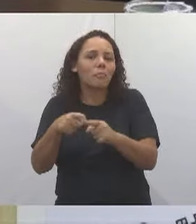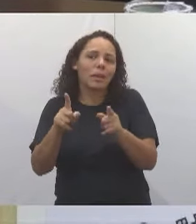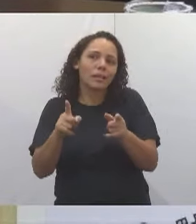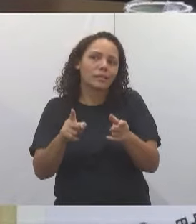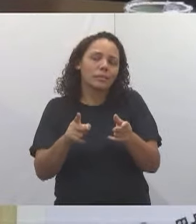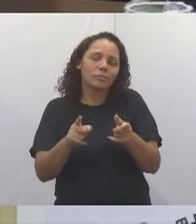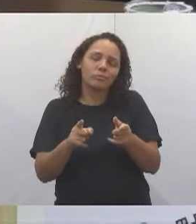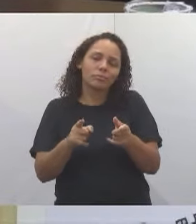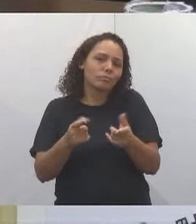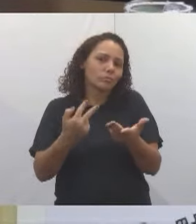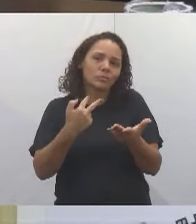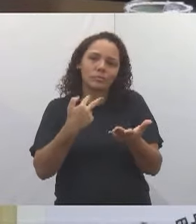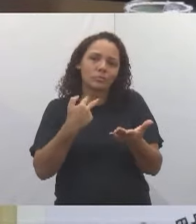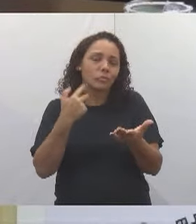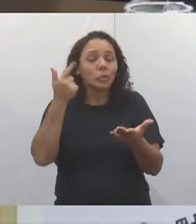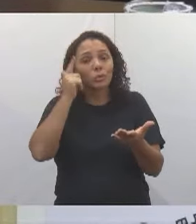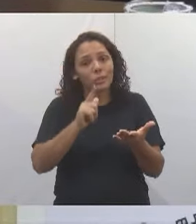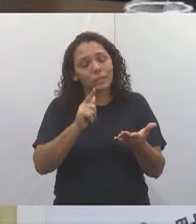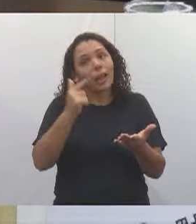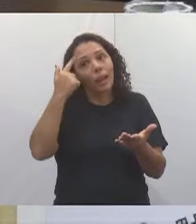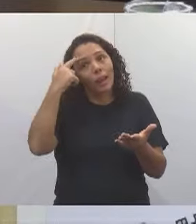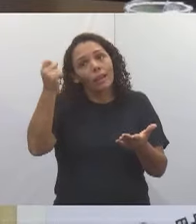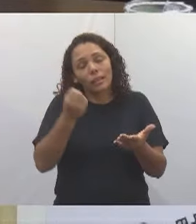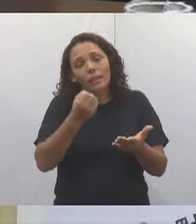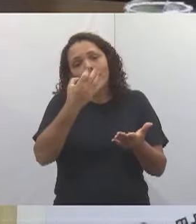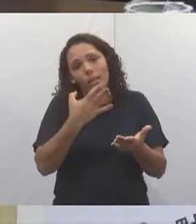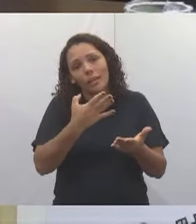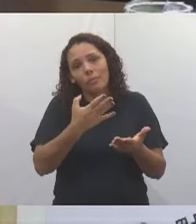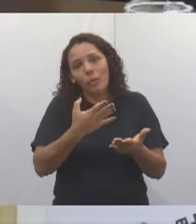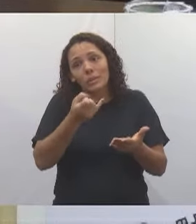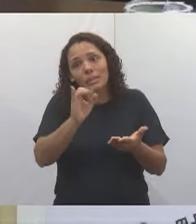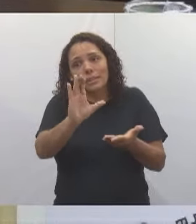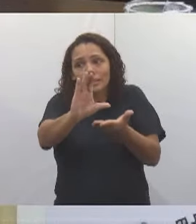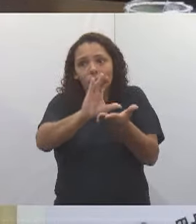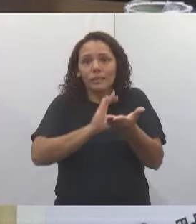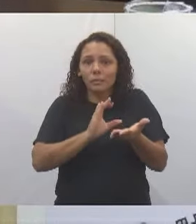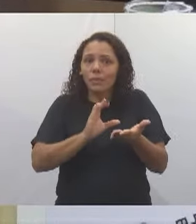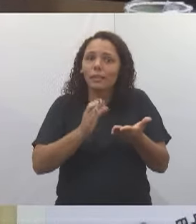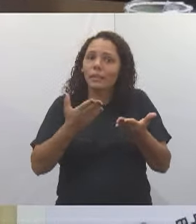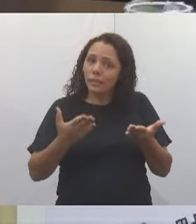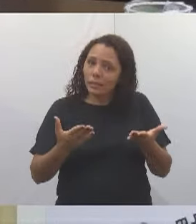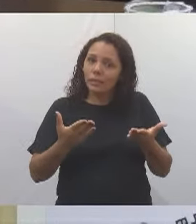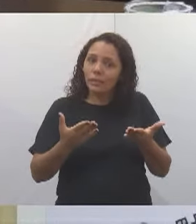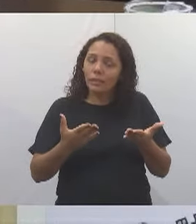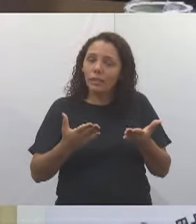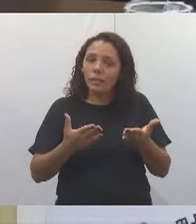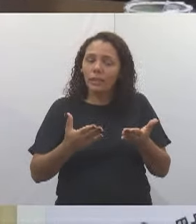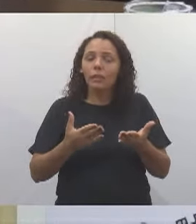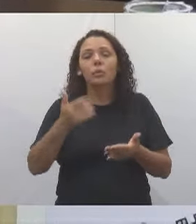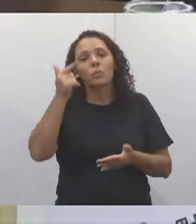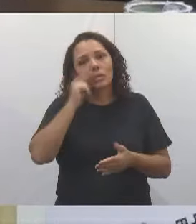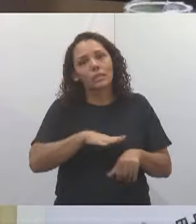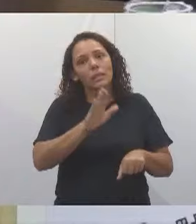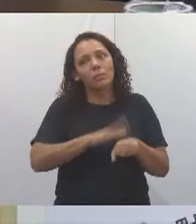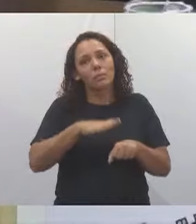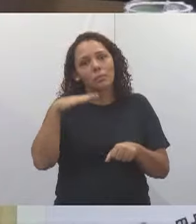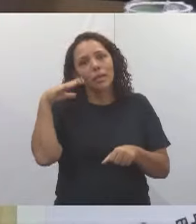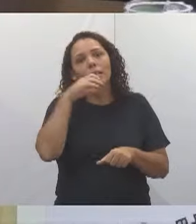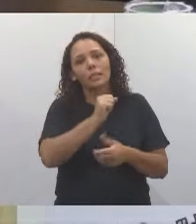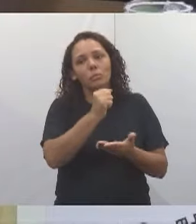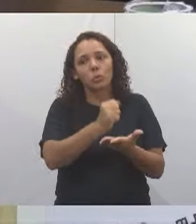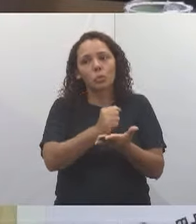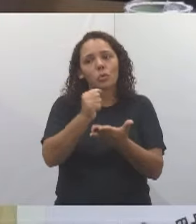a ideia é ótima. De repente, através de emenda, para tentar uma solução mais próxima e até que a gente